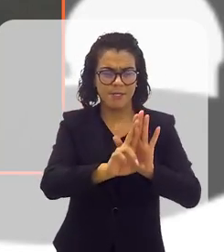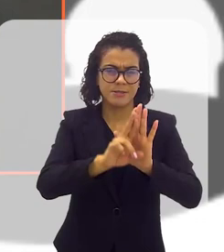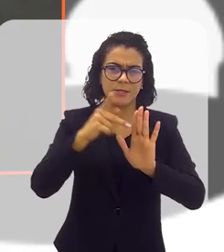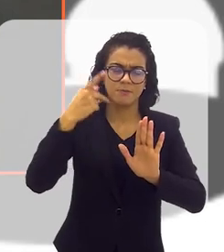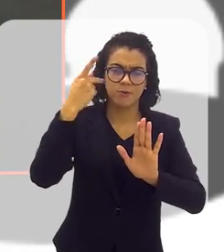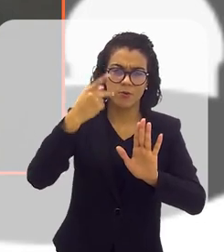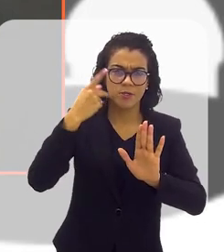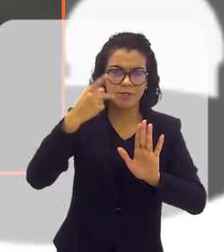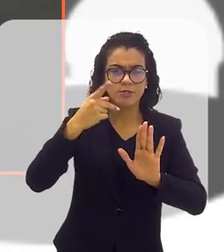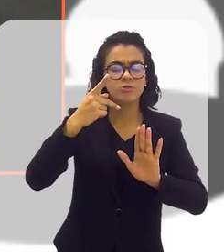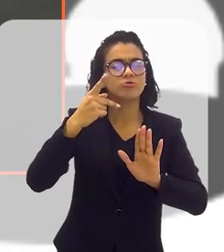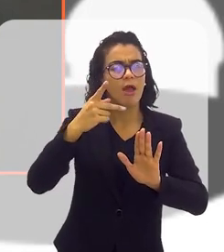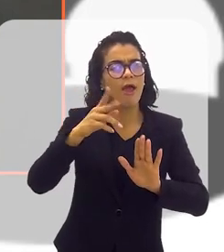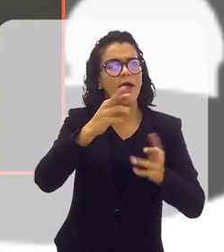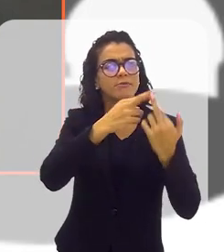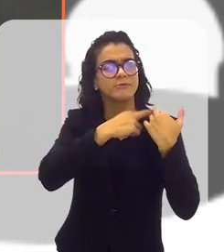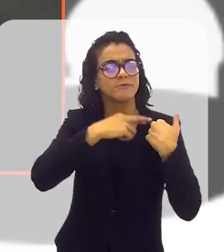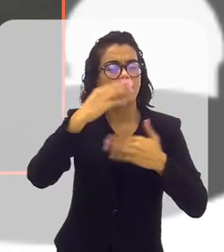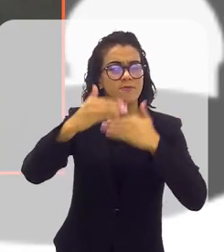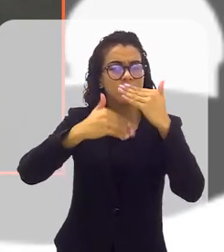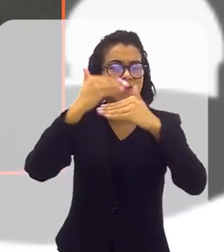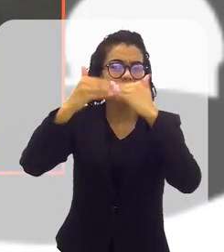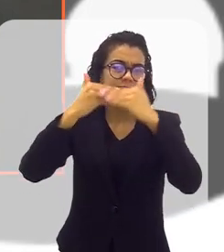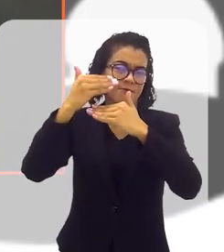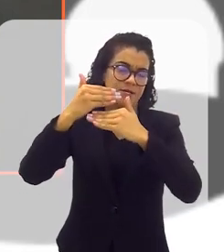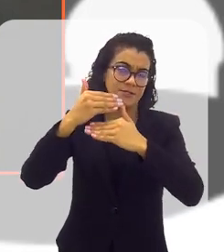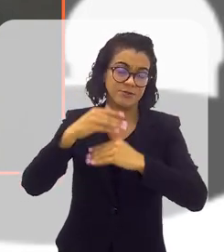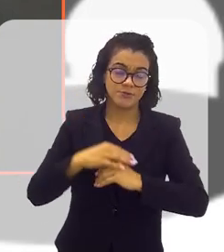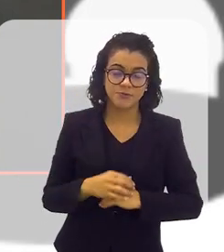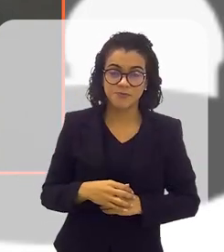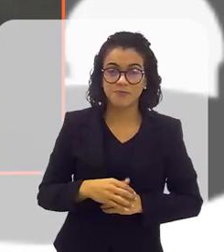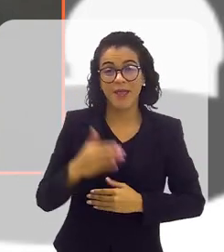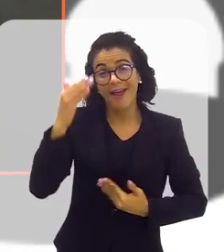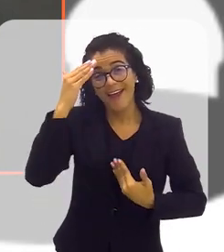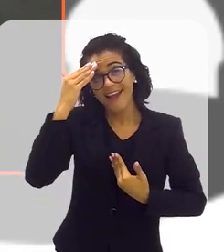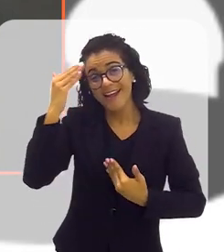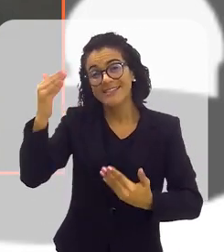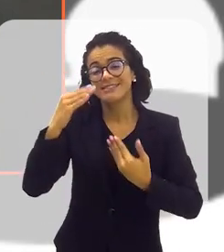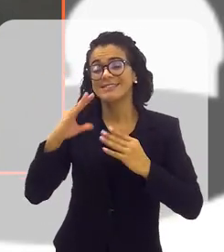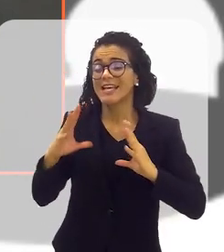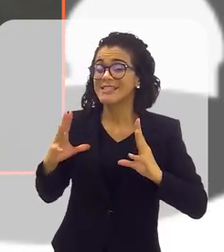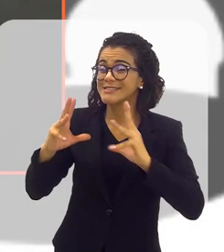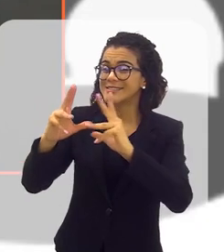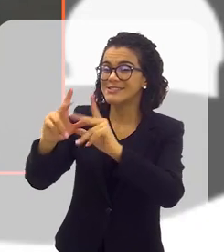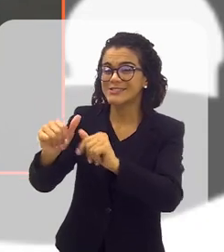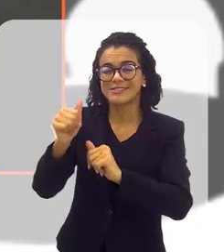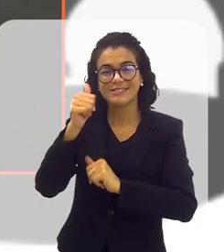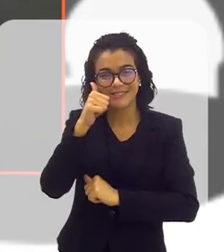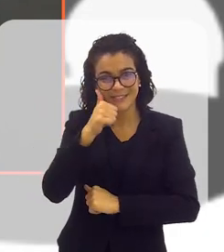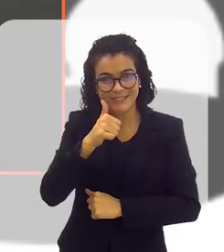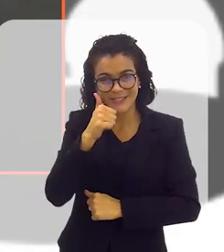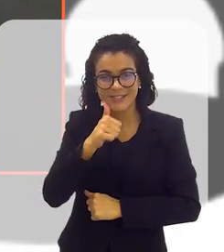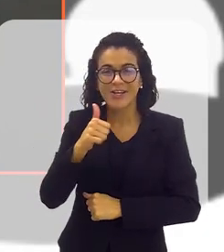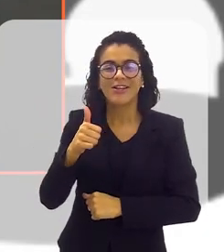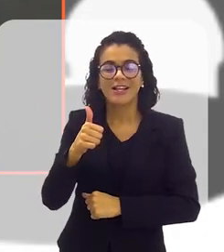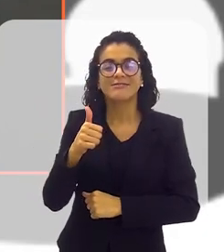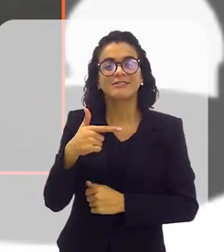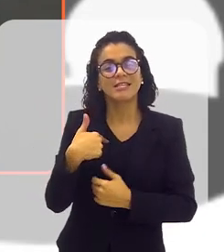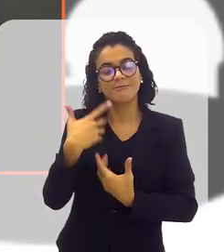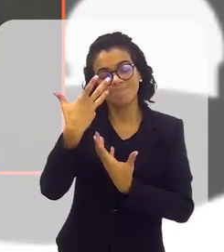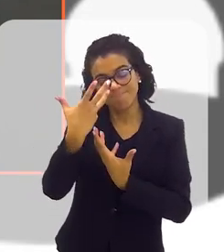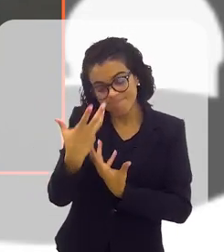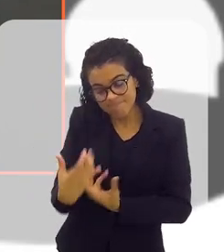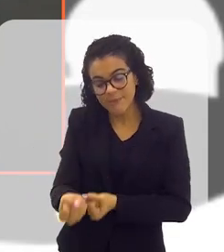fundamentais no avanço da solução desse problema. Agradecer a todas as mulheres que, de alguma forma,